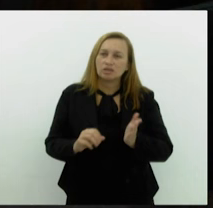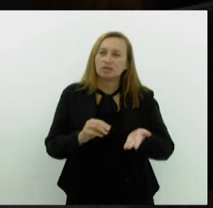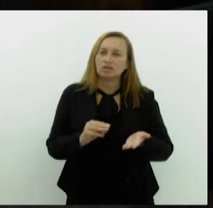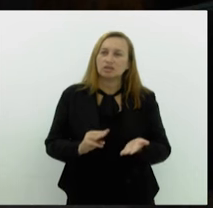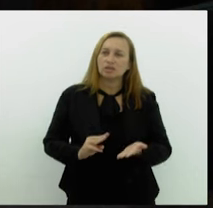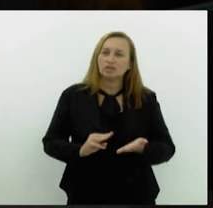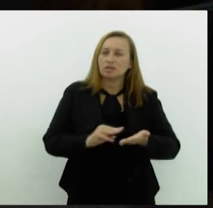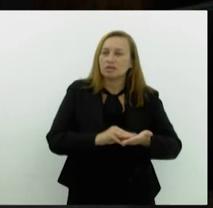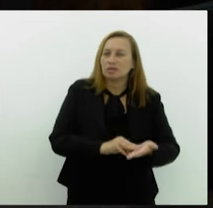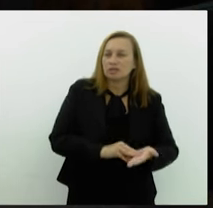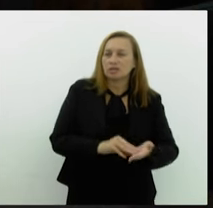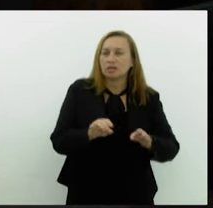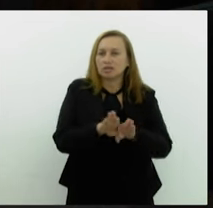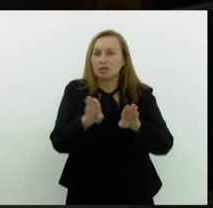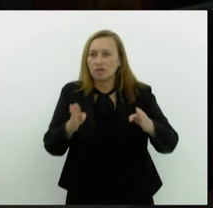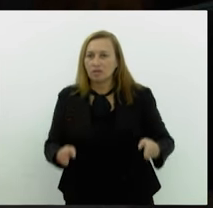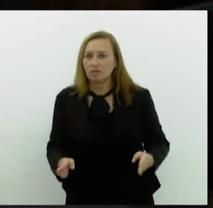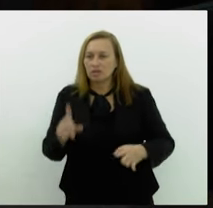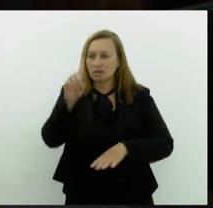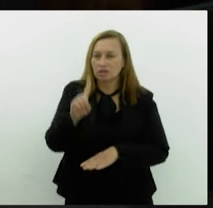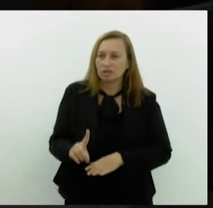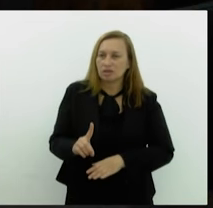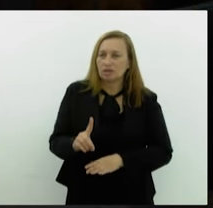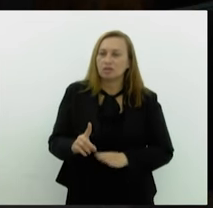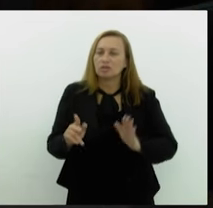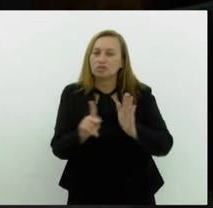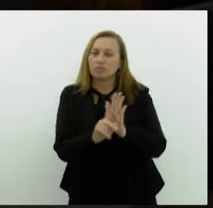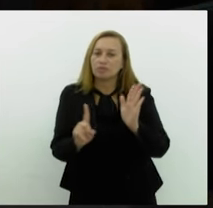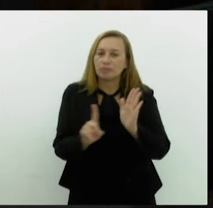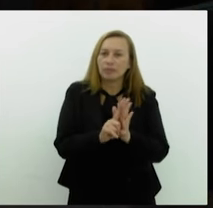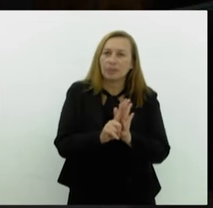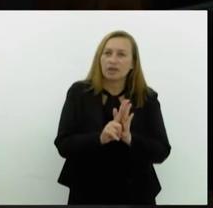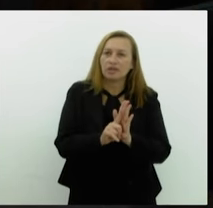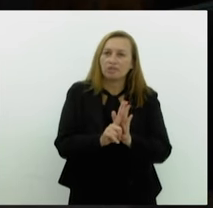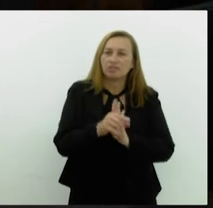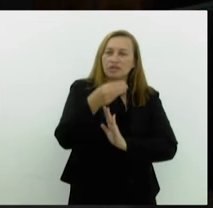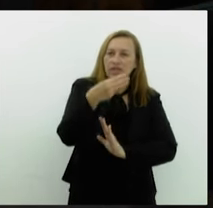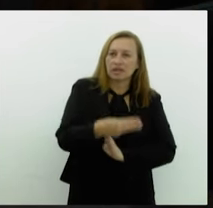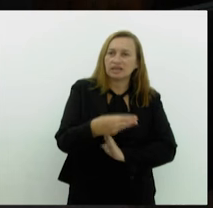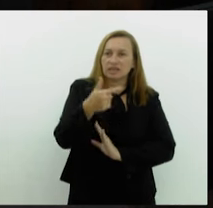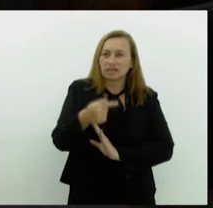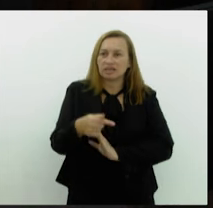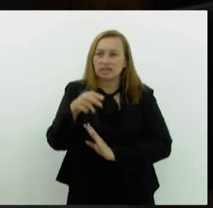mesa, diretora, a inclusão na ordem do dia do projeto de lei